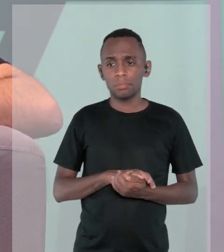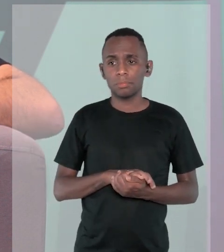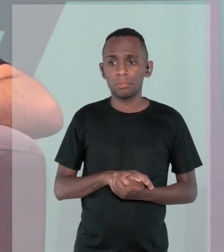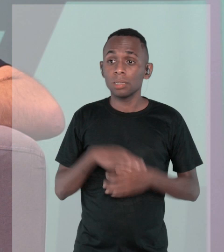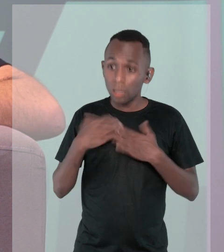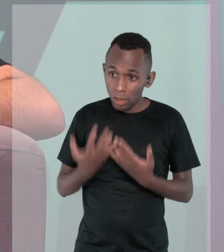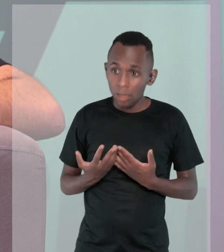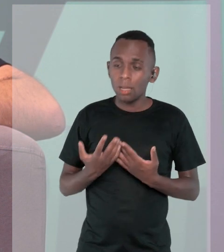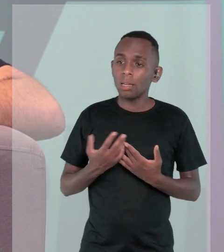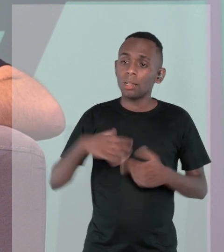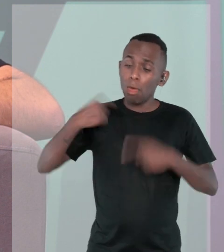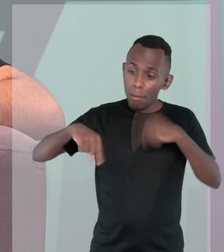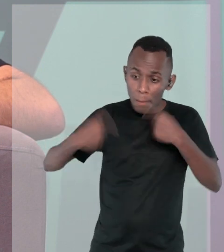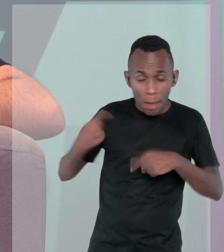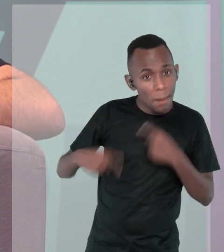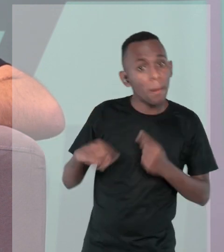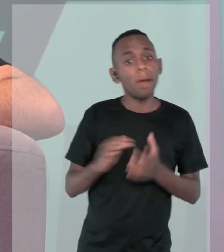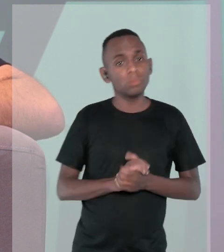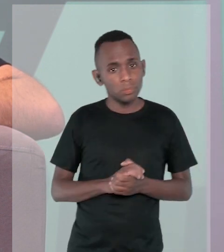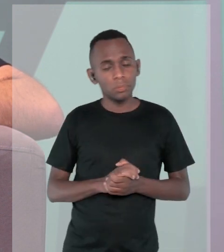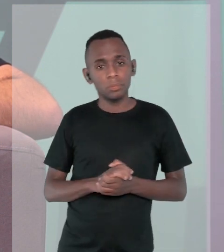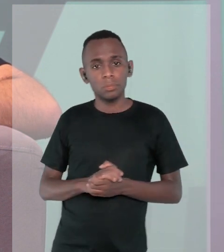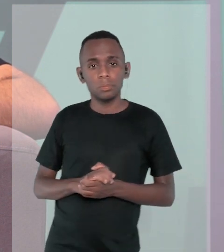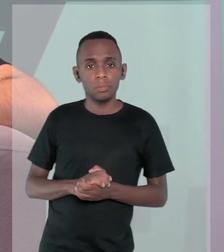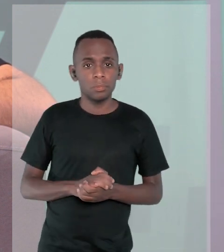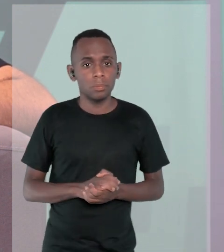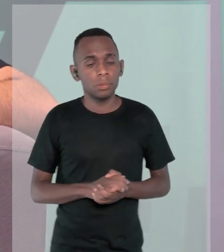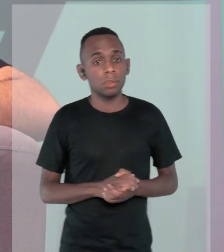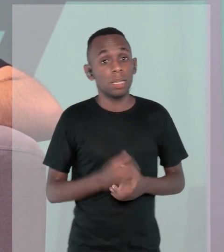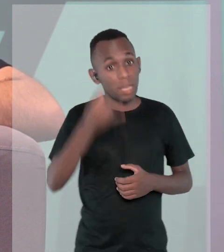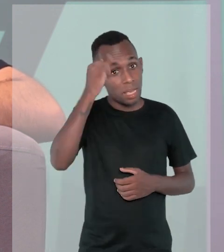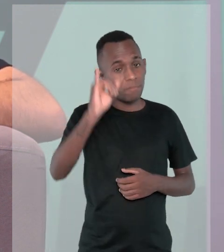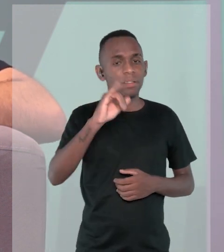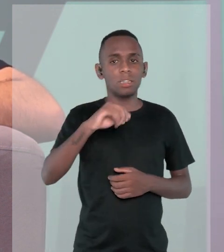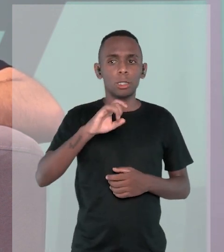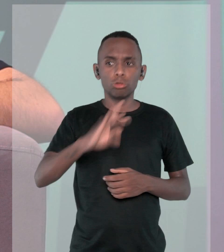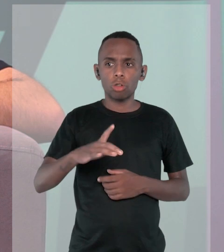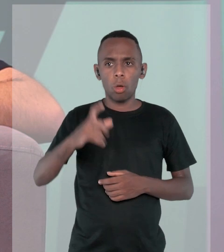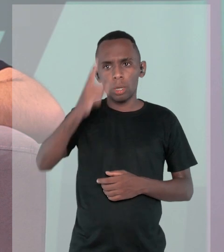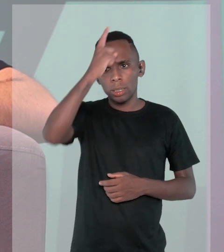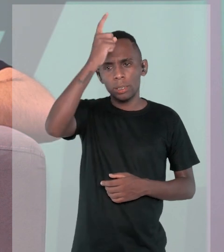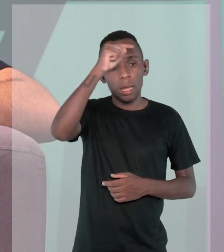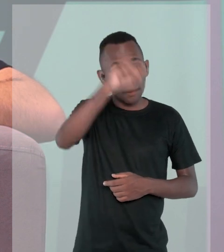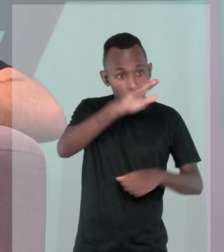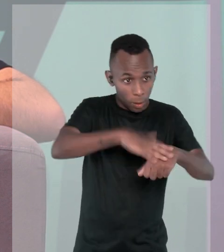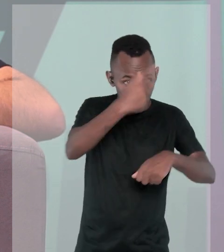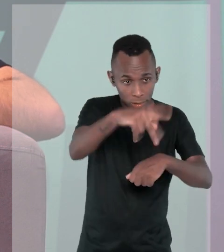Era isso que dava o que falar. Então, a gente evita demonizar ideias que vêm do